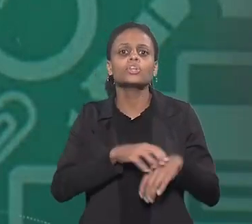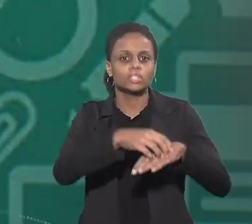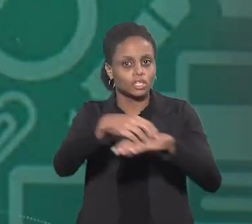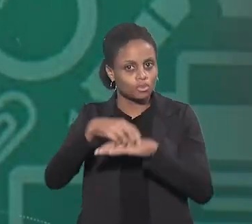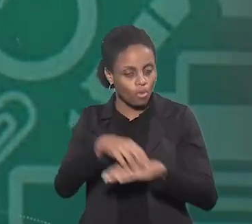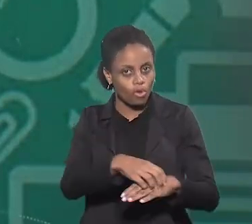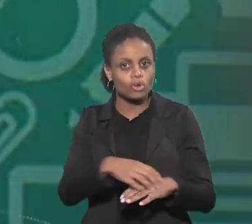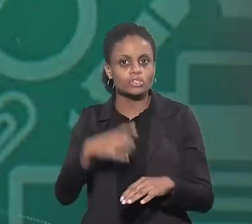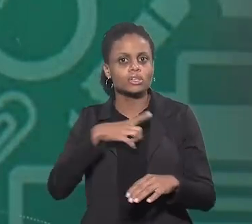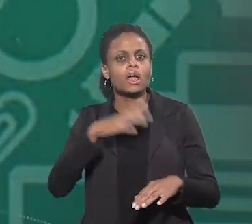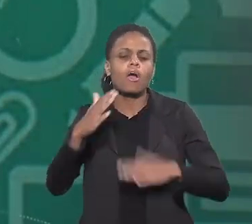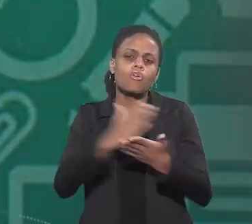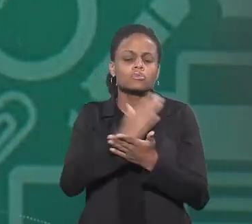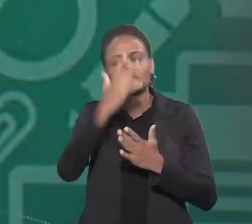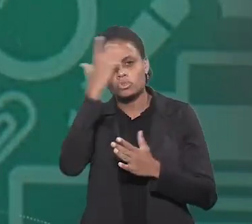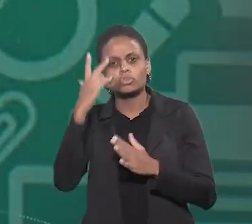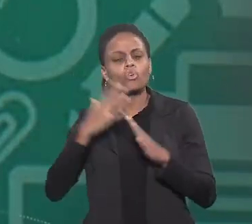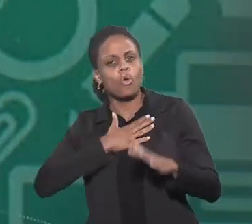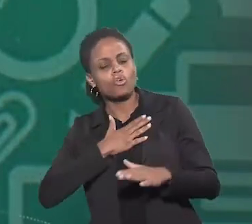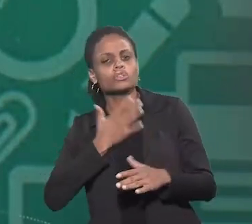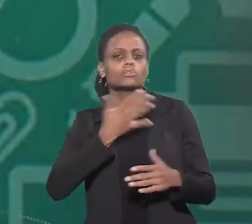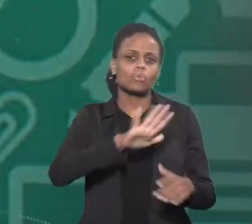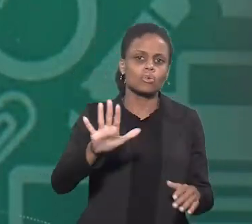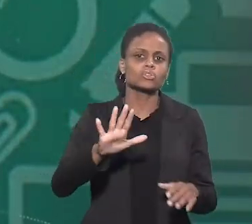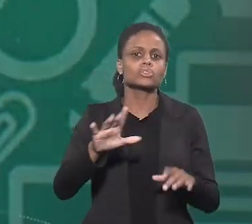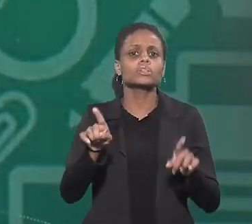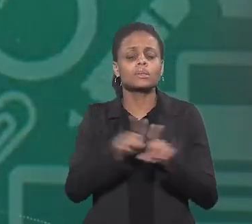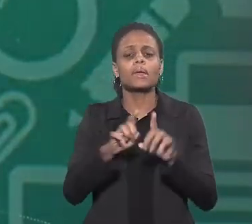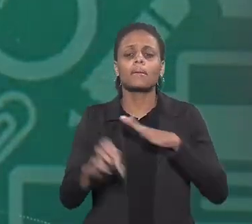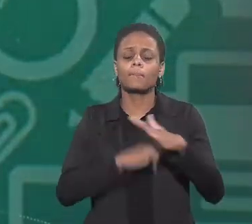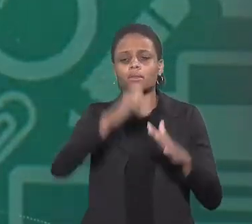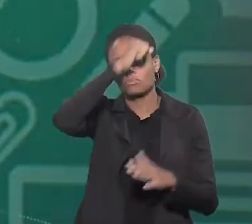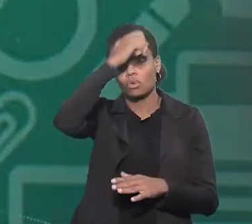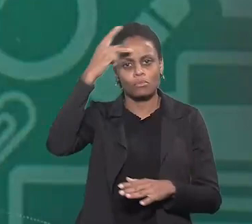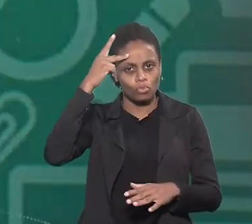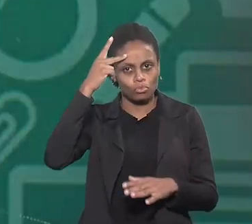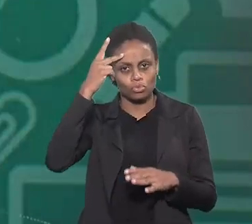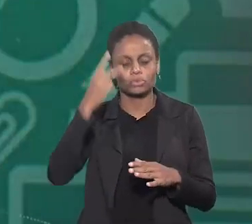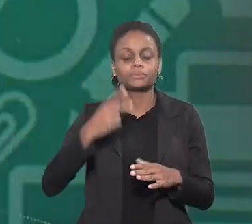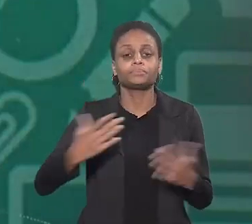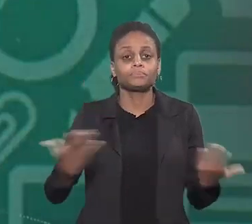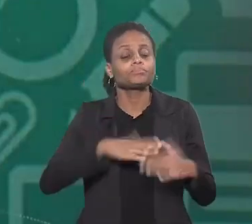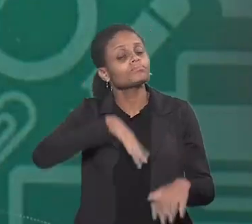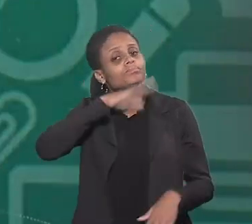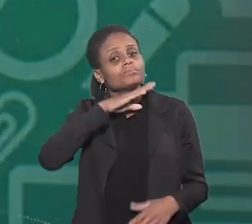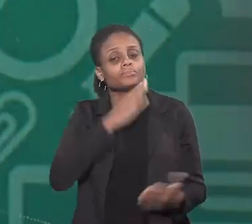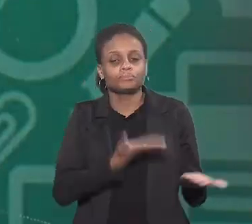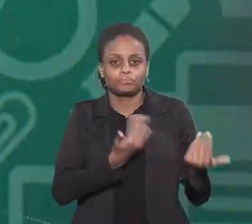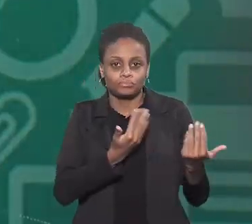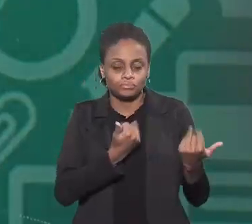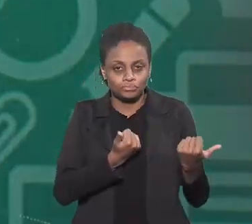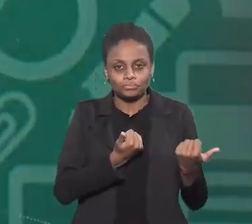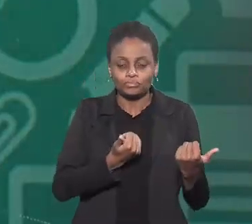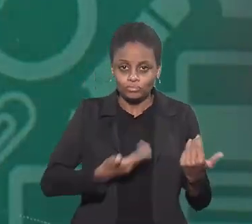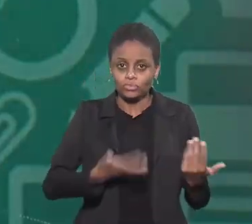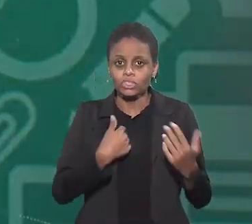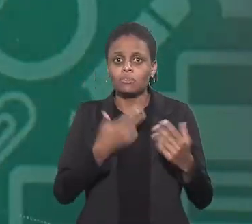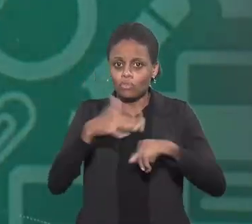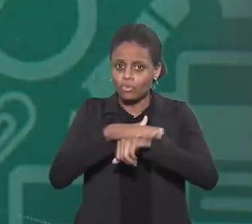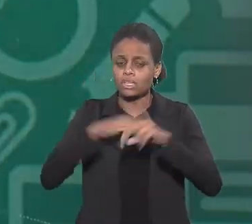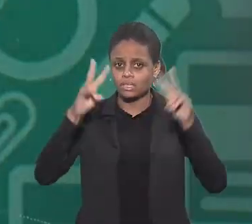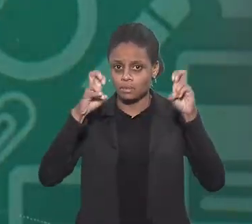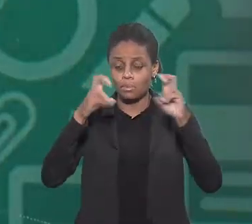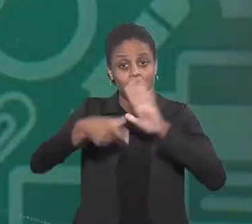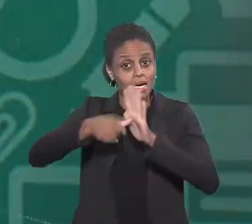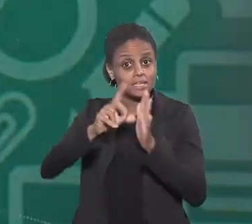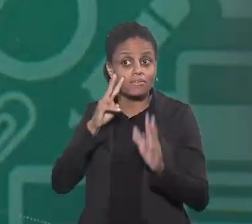tem gerado debate entre usuários, empresas e poder público. Aqui no Papo de Juventude a gente vai debater esse tema, mas antes